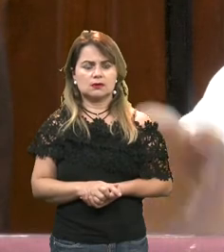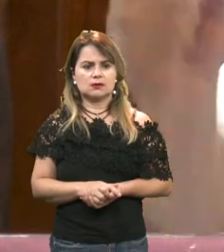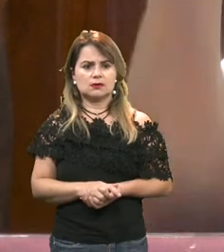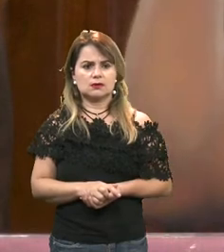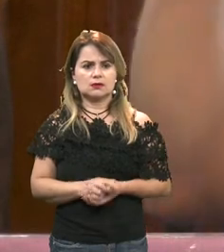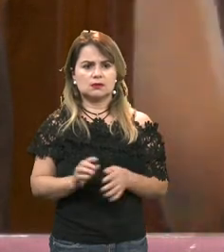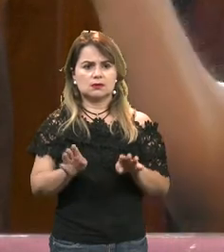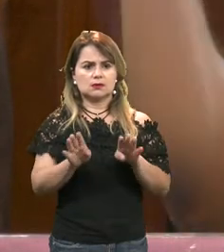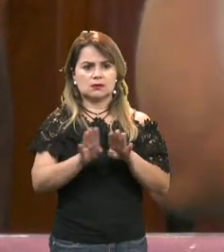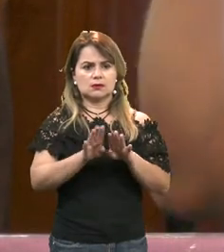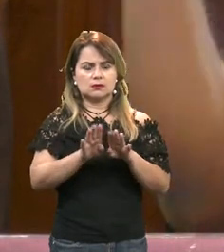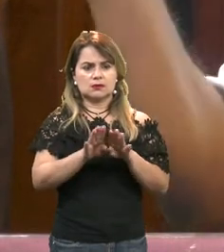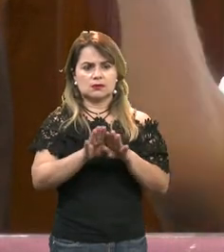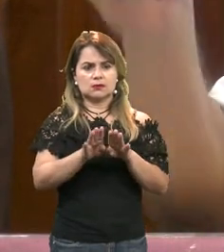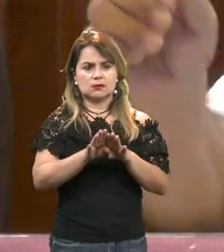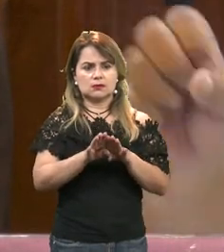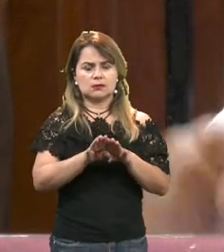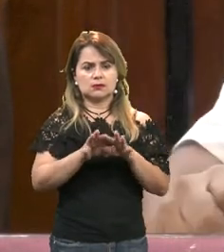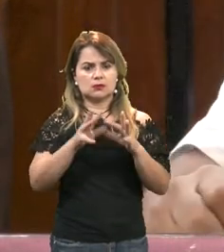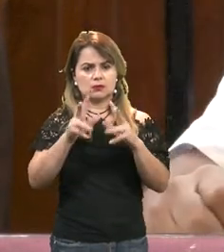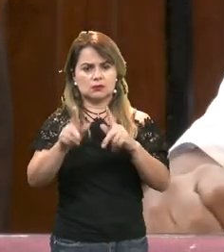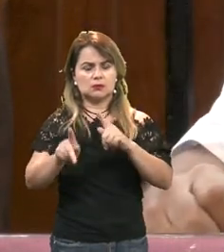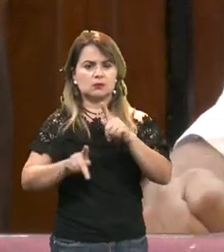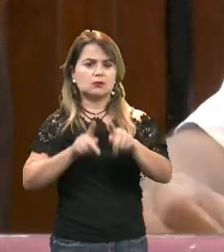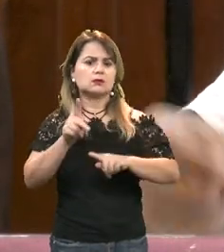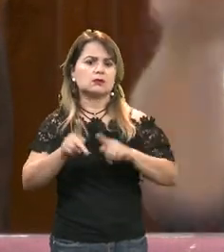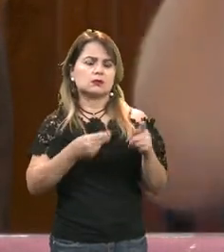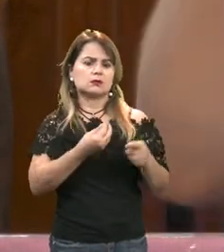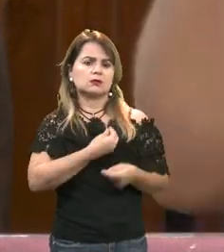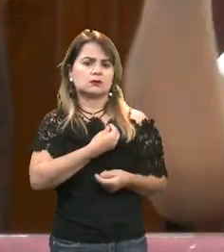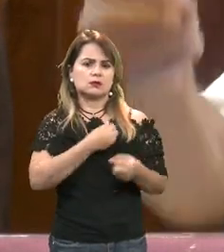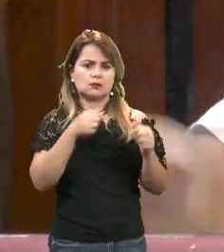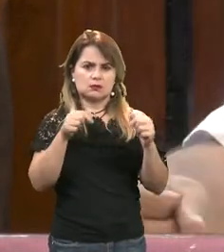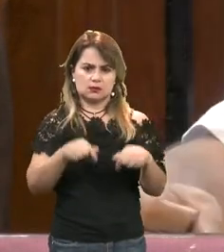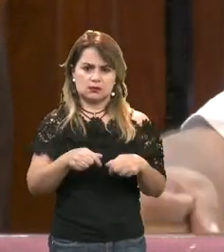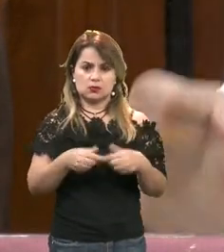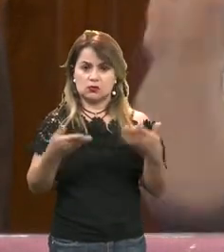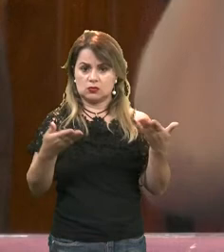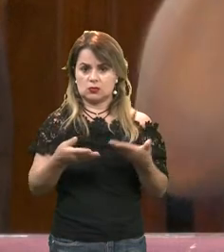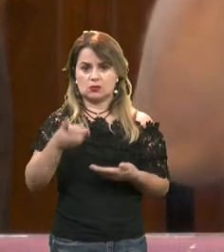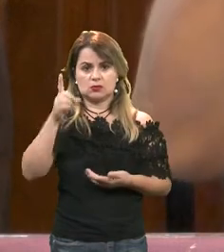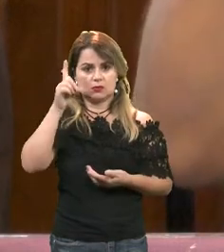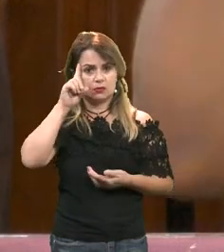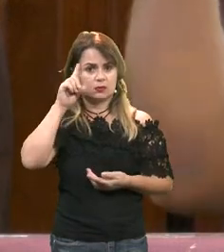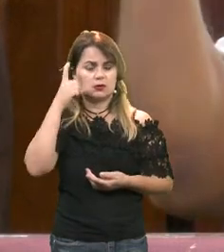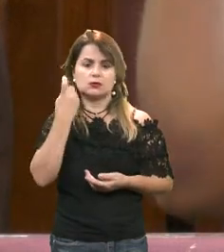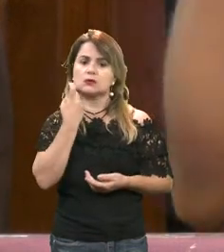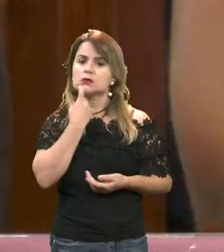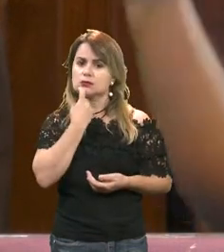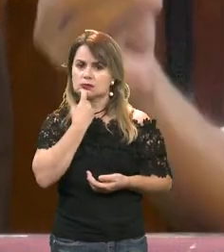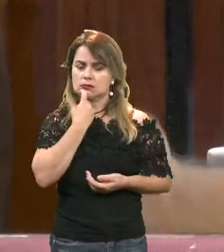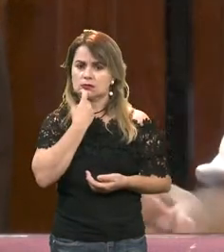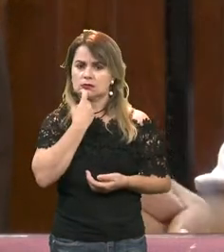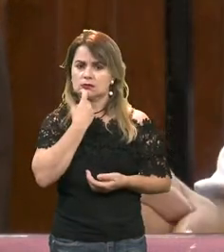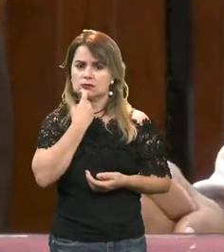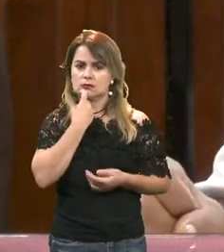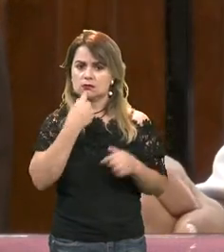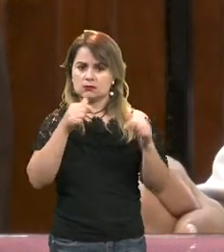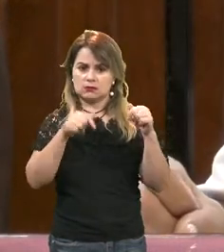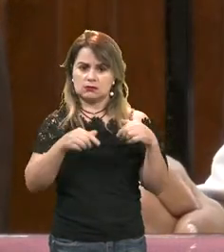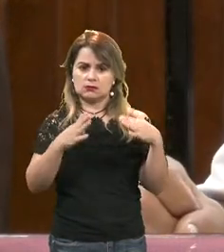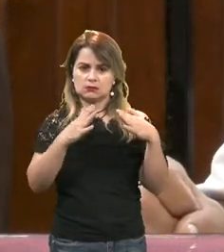Quero cumprimentar todos que estão aqui presentes, numa sexta-feira, a casa